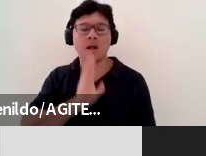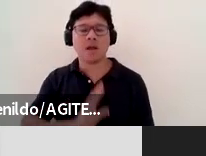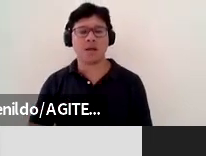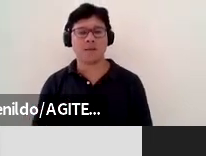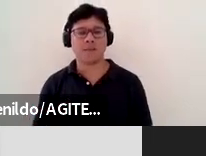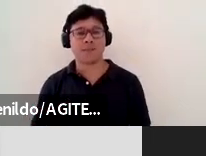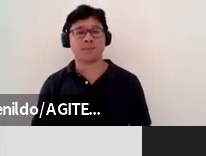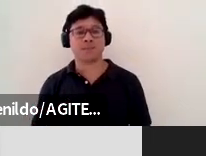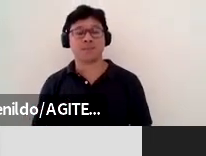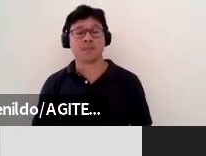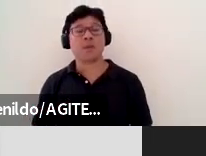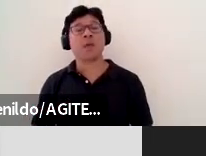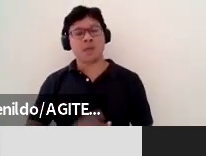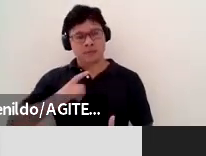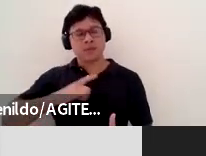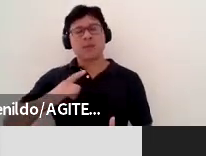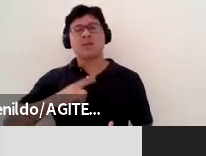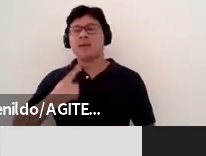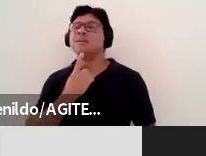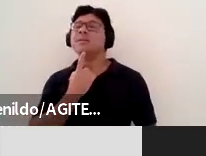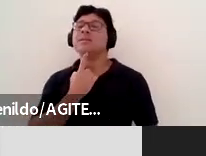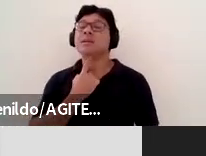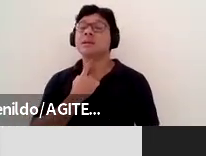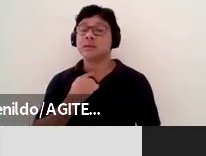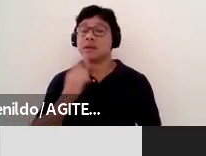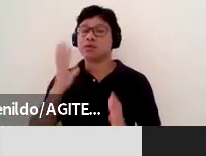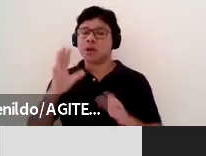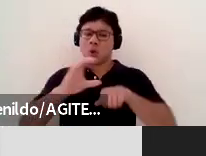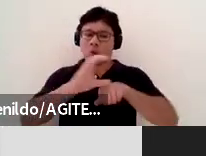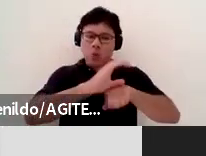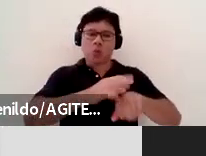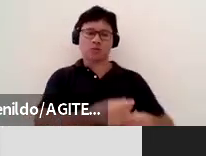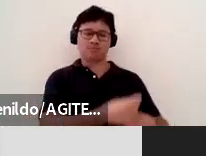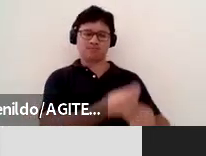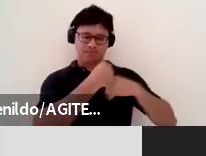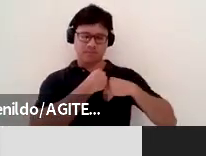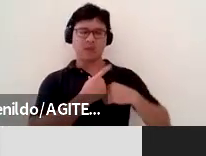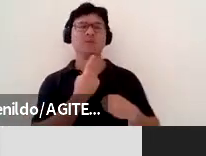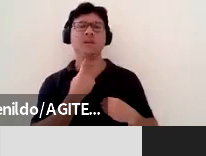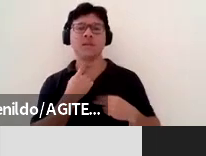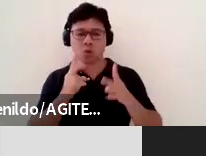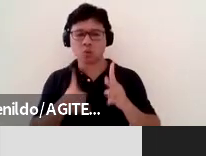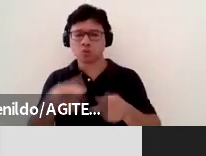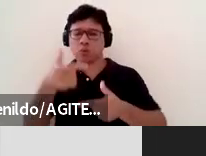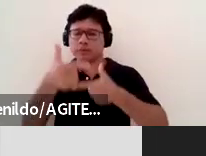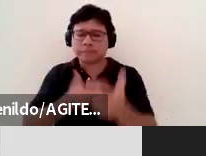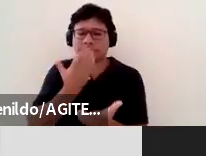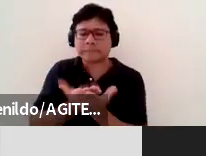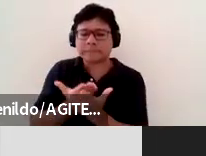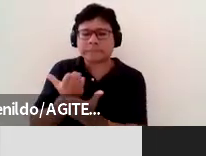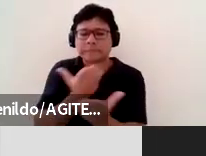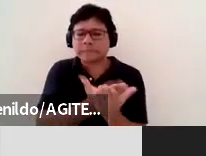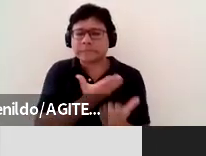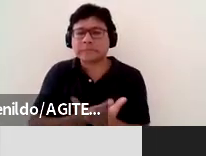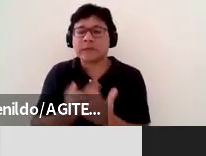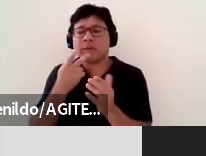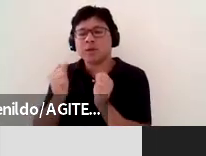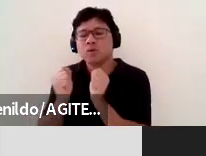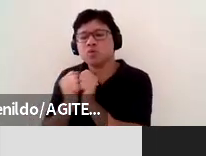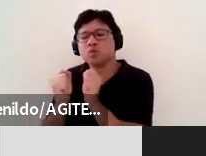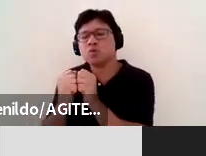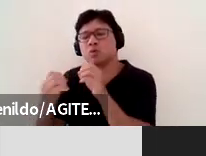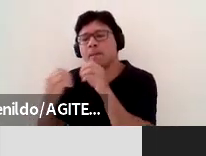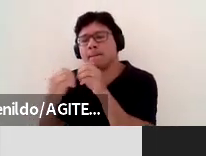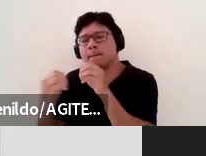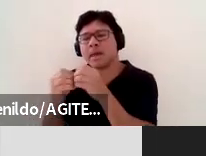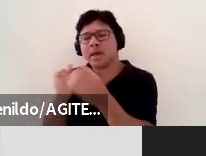Então, havia já esse desejo, a partir do curso, esse desejo comum de continuar estudando e de continuar perto. A gente brinca que a